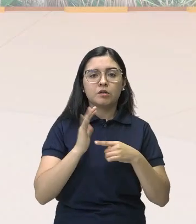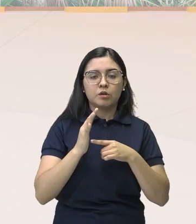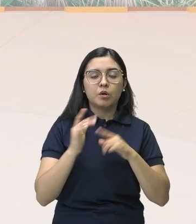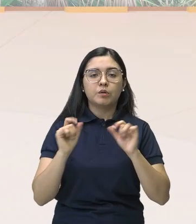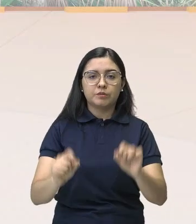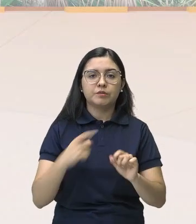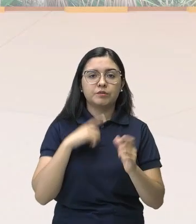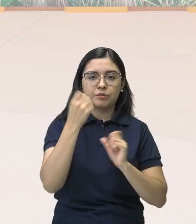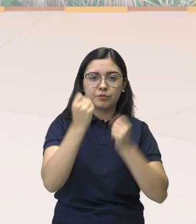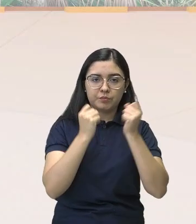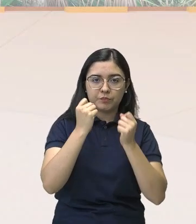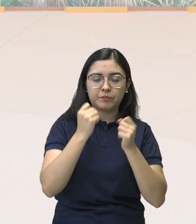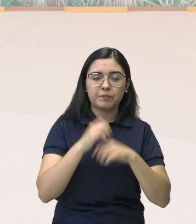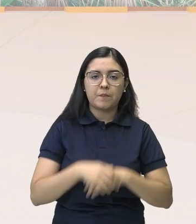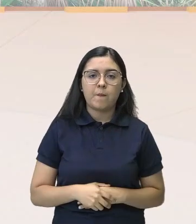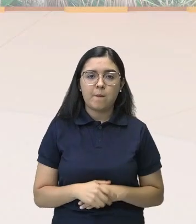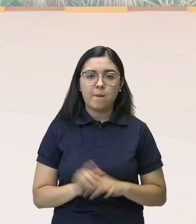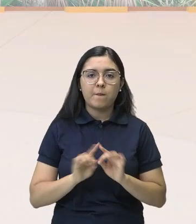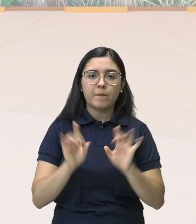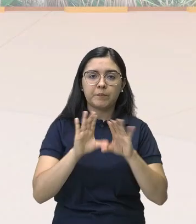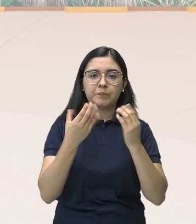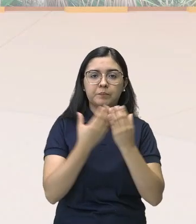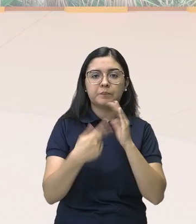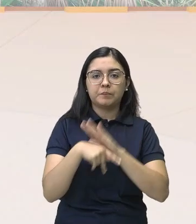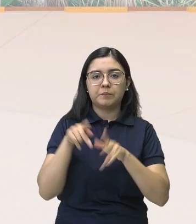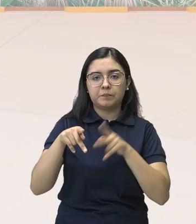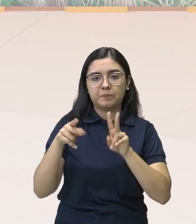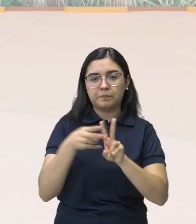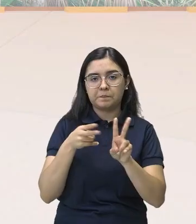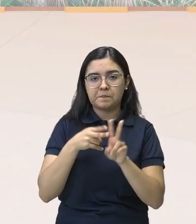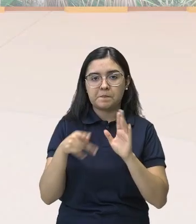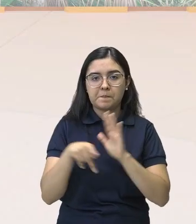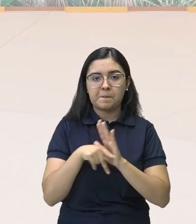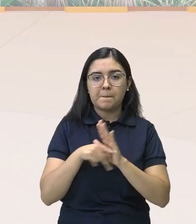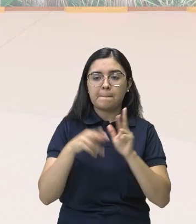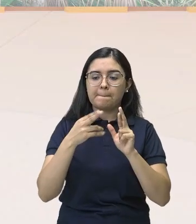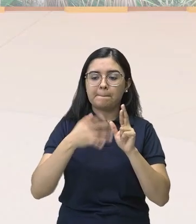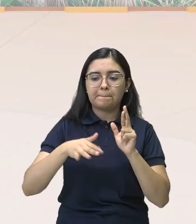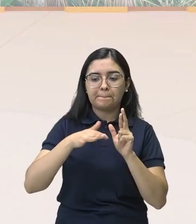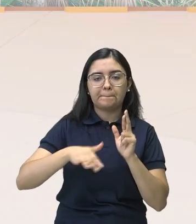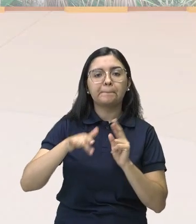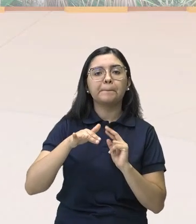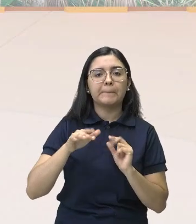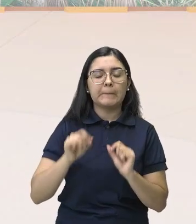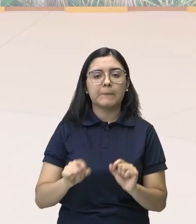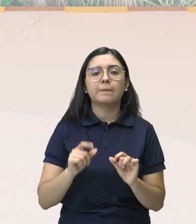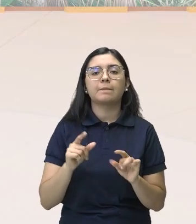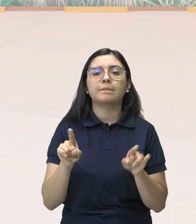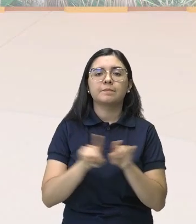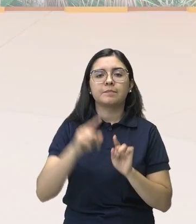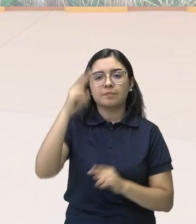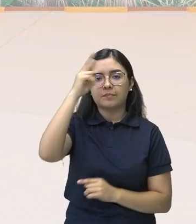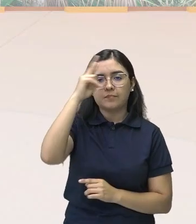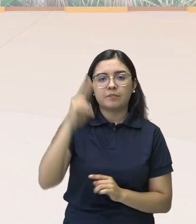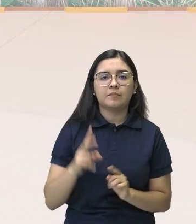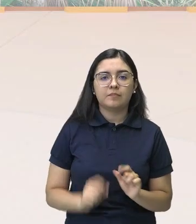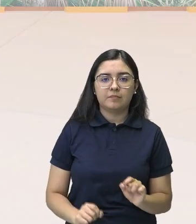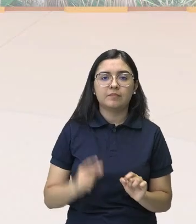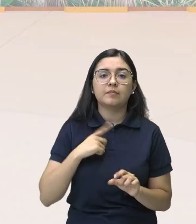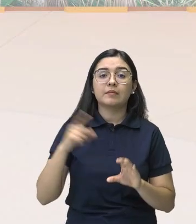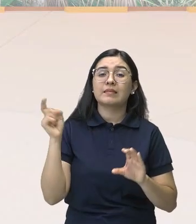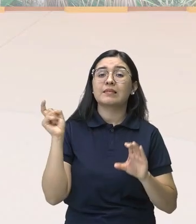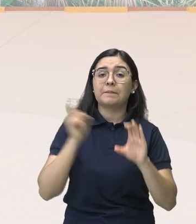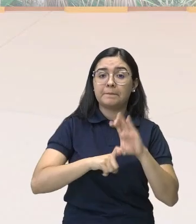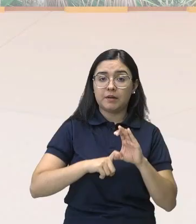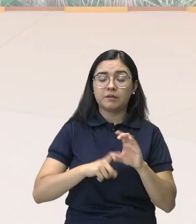são as indústrias. As comunidades indígenas ribeirinhas, que historicamente